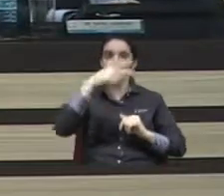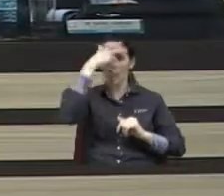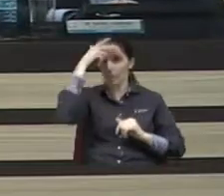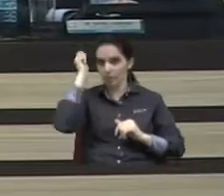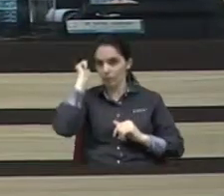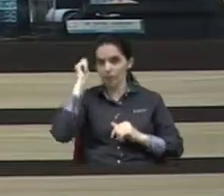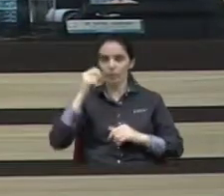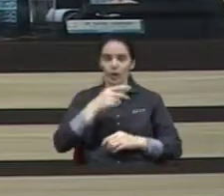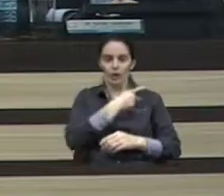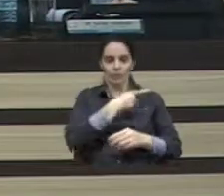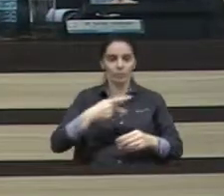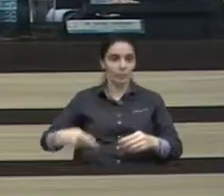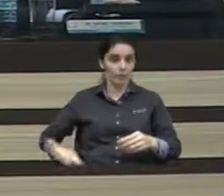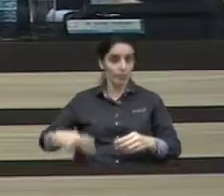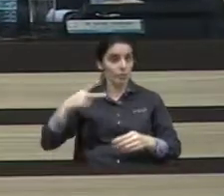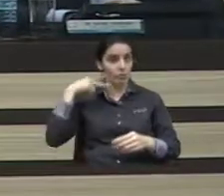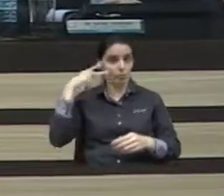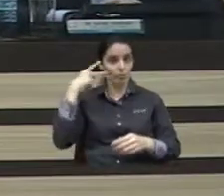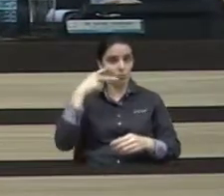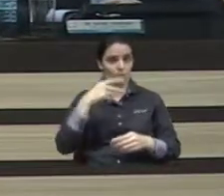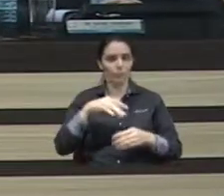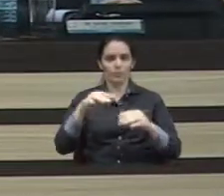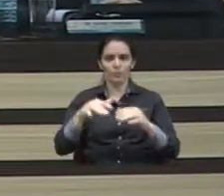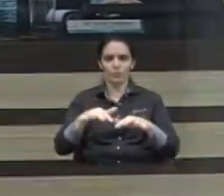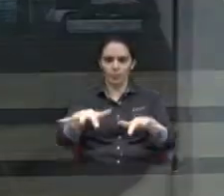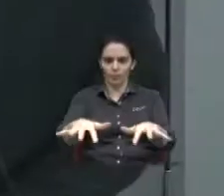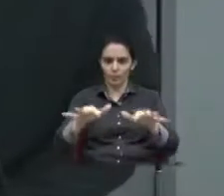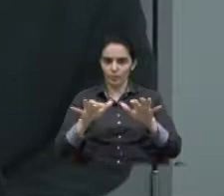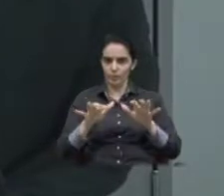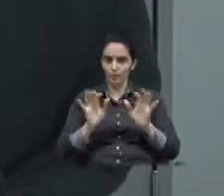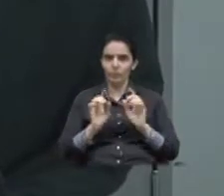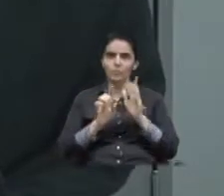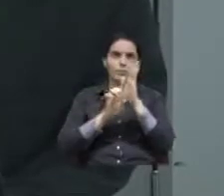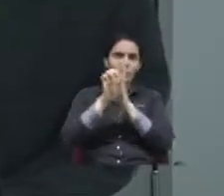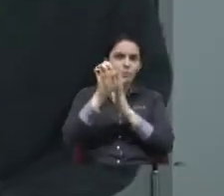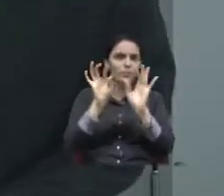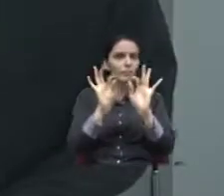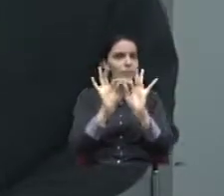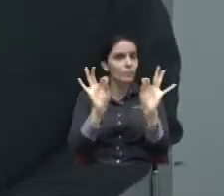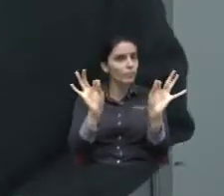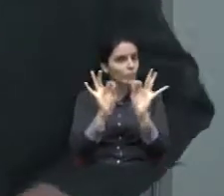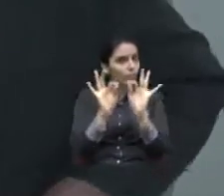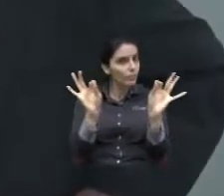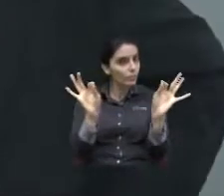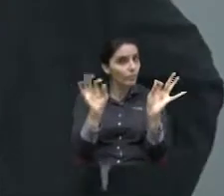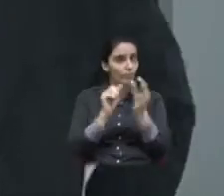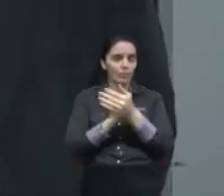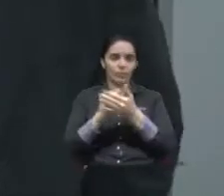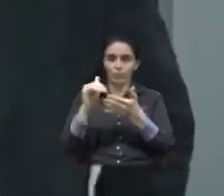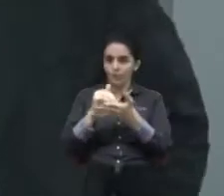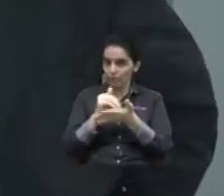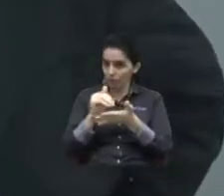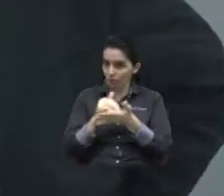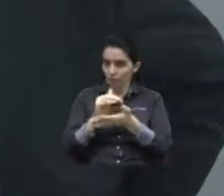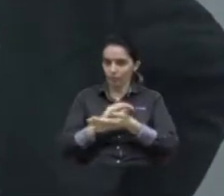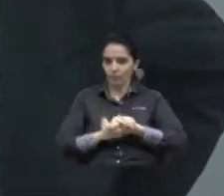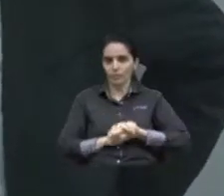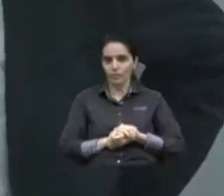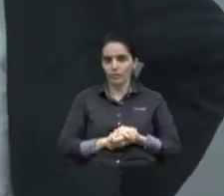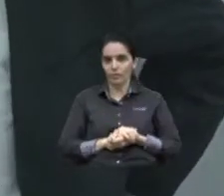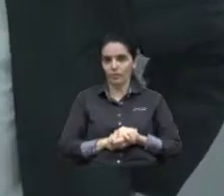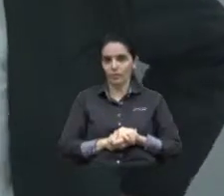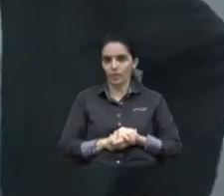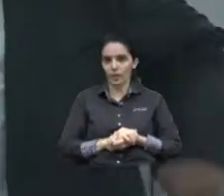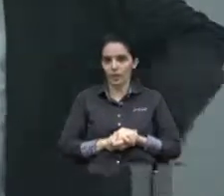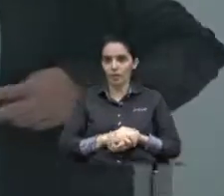presente. O requerimento ele é bem simples, senhor secretário. Ele visa um estudo para